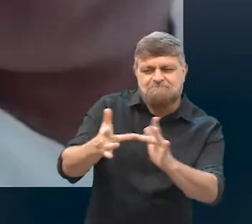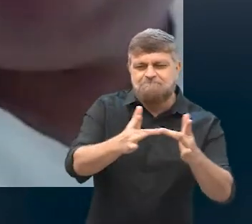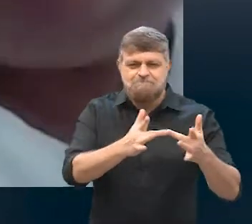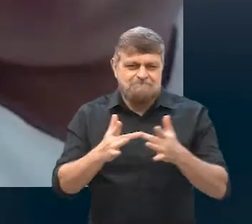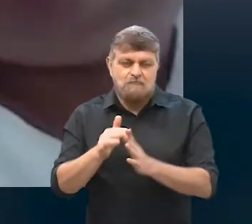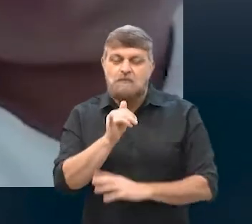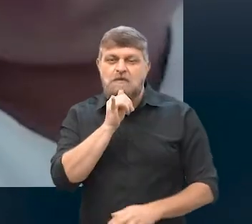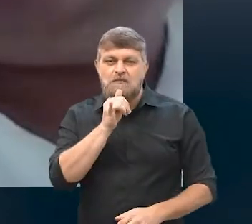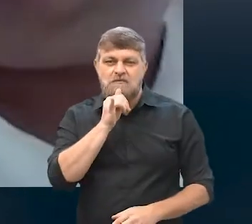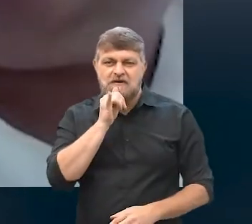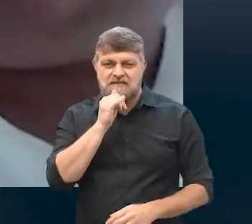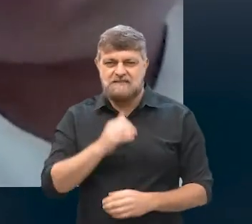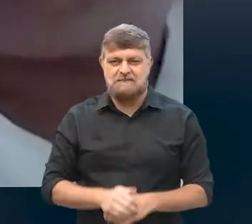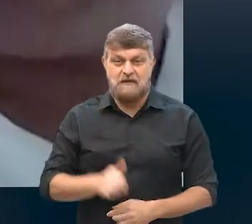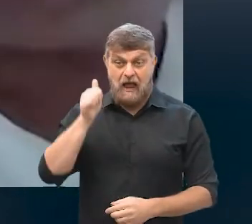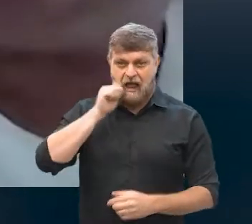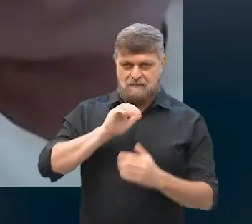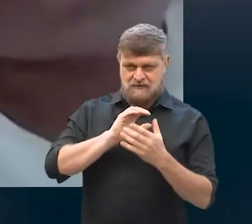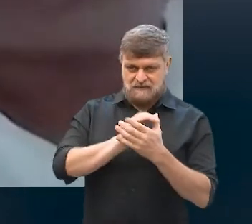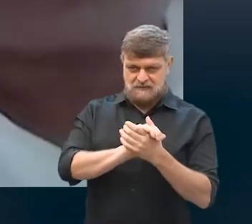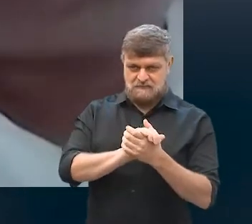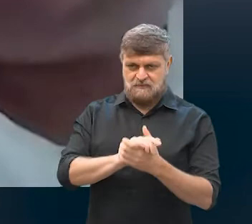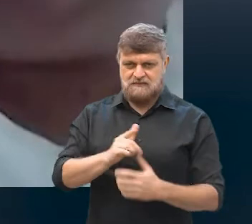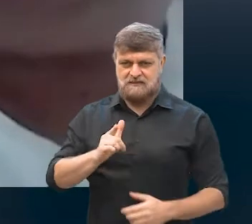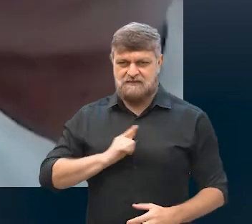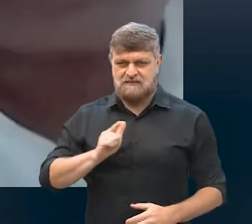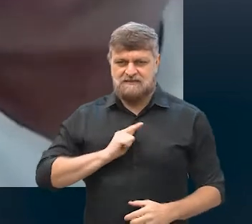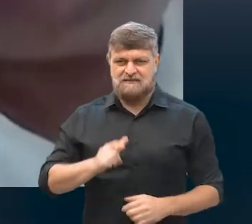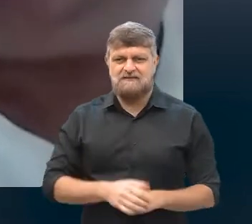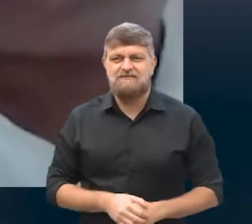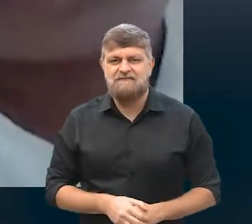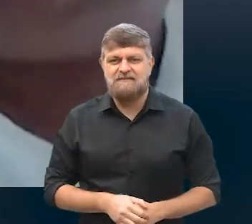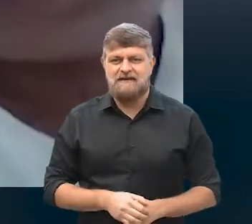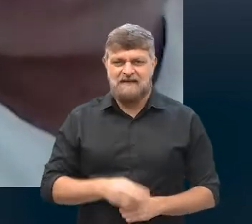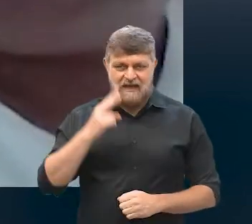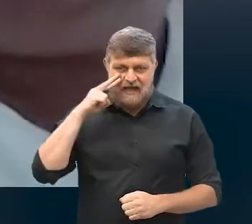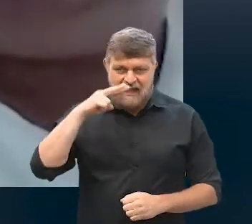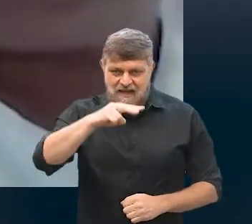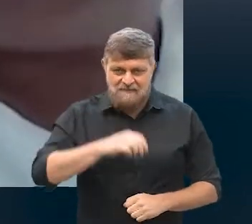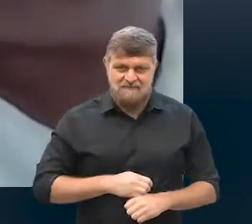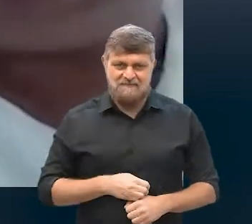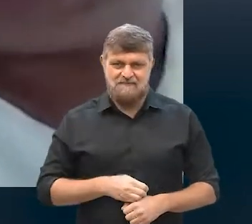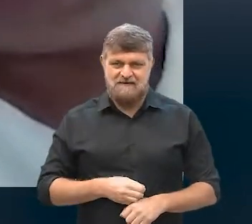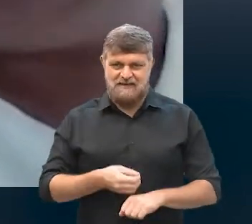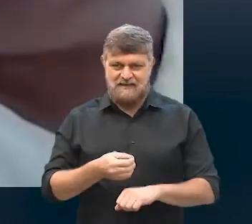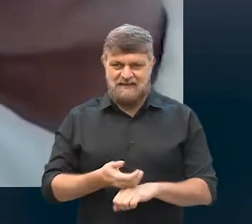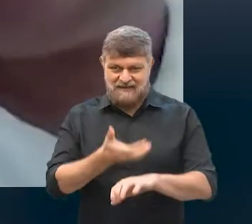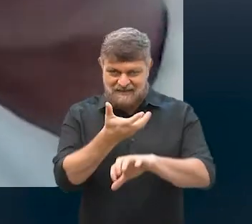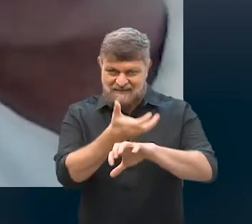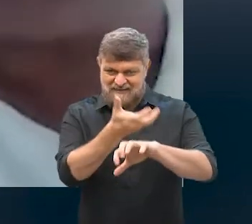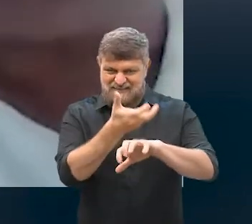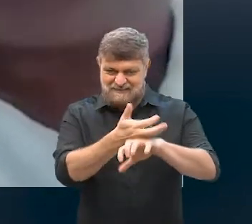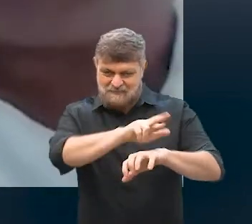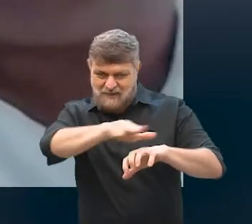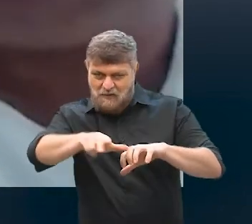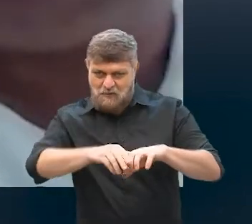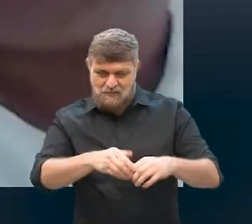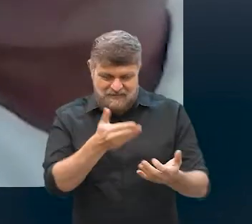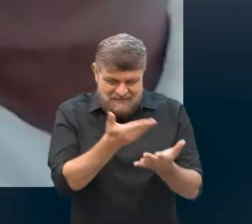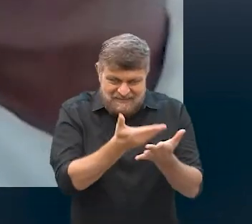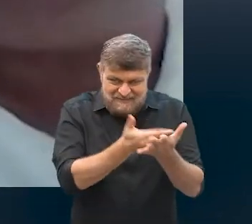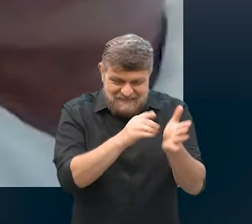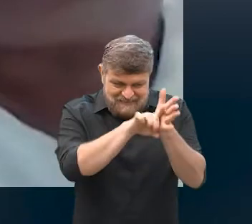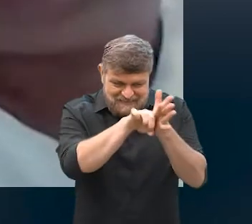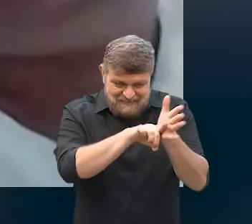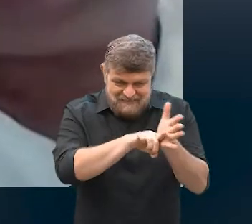exemplo, iba assistir aulas de mosaico, então ela levou lá para experimentar